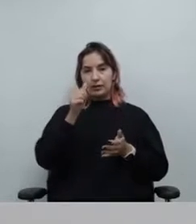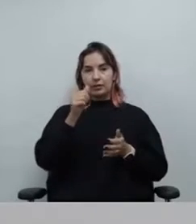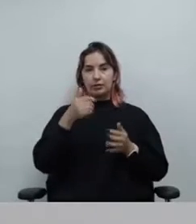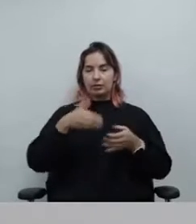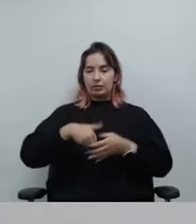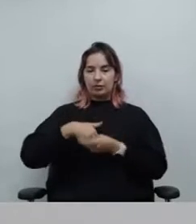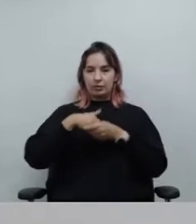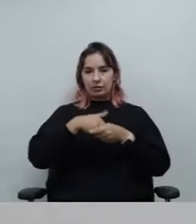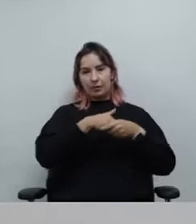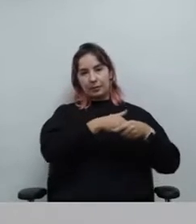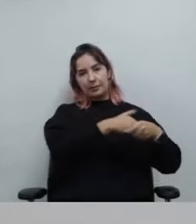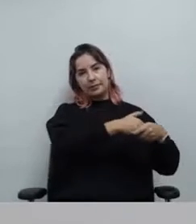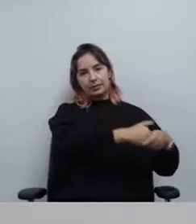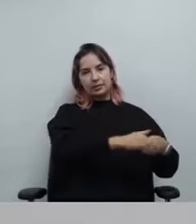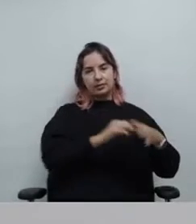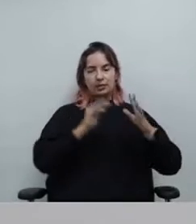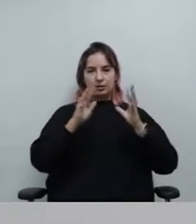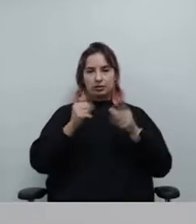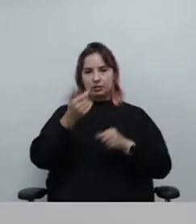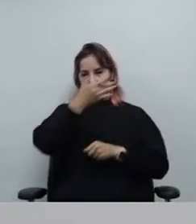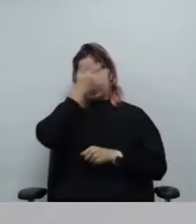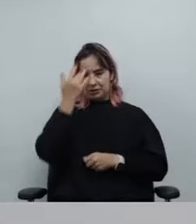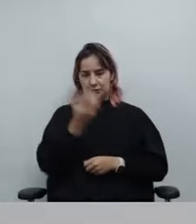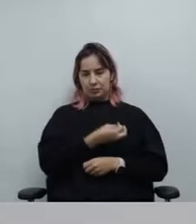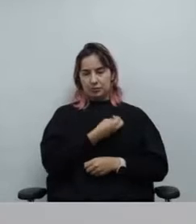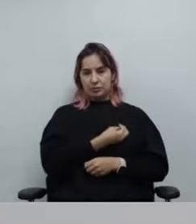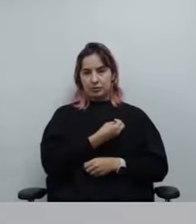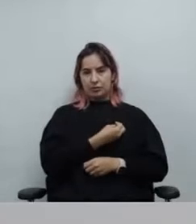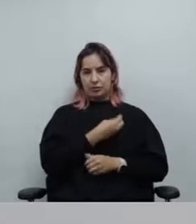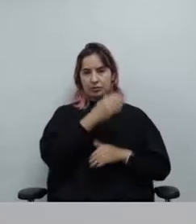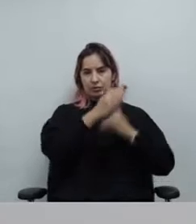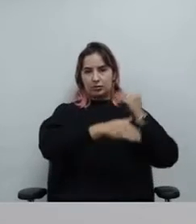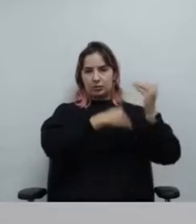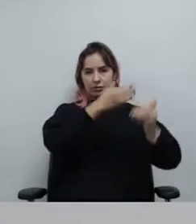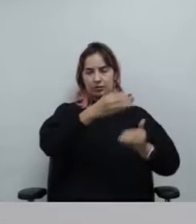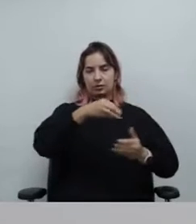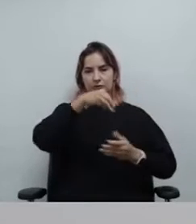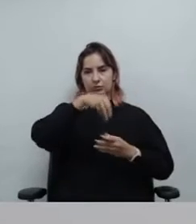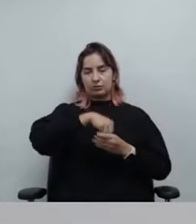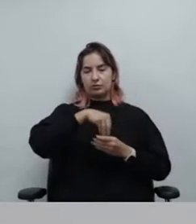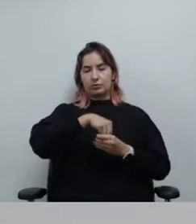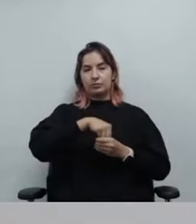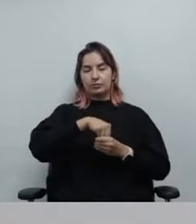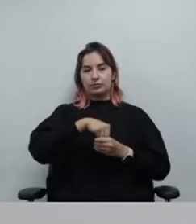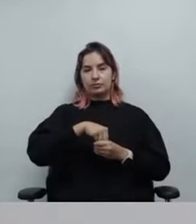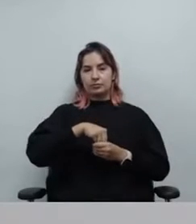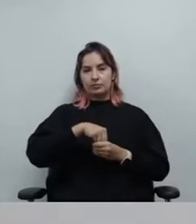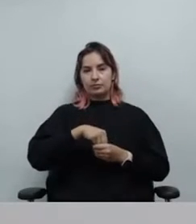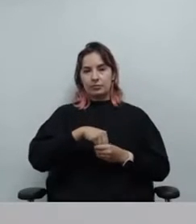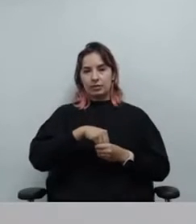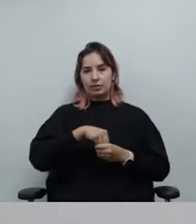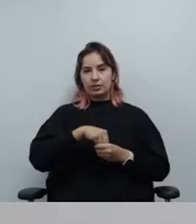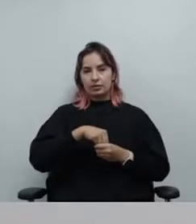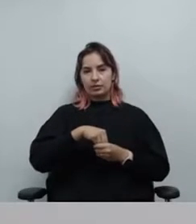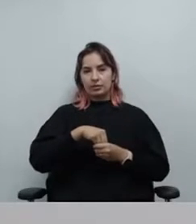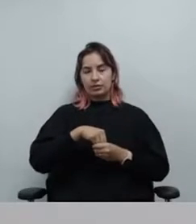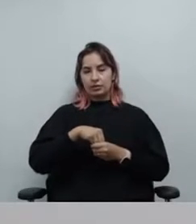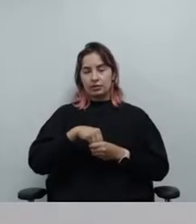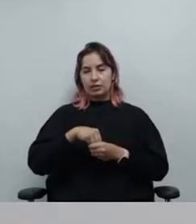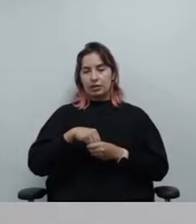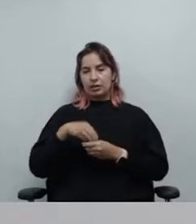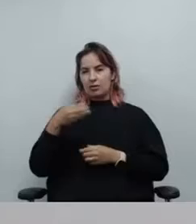cumprimentar aqui todos e todas que participaram desse processo eleitoral, que se findou recentemente, na